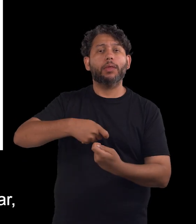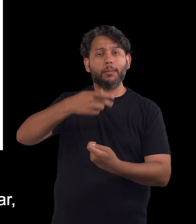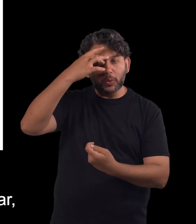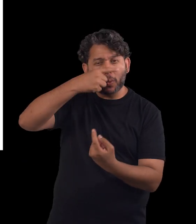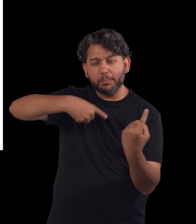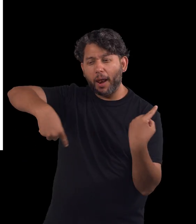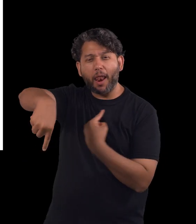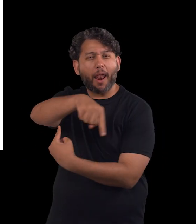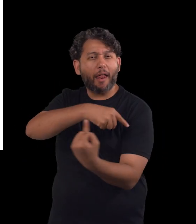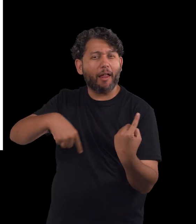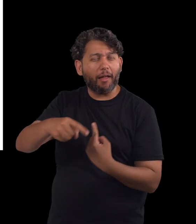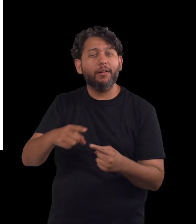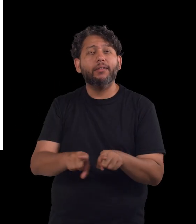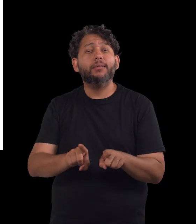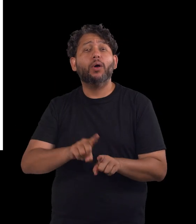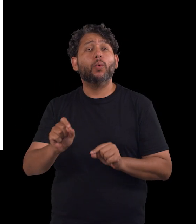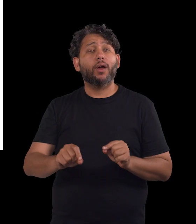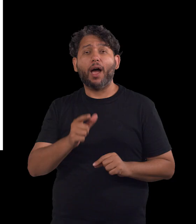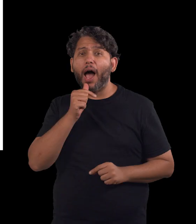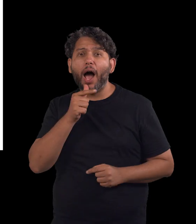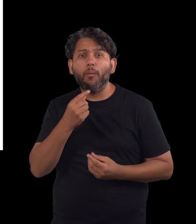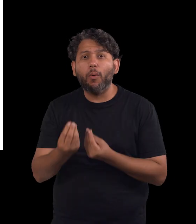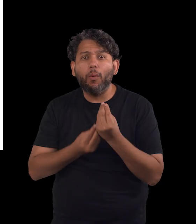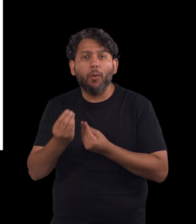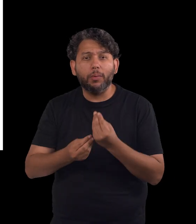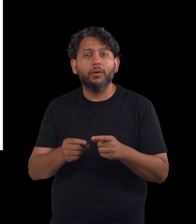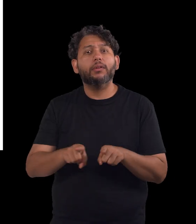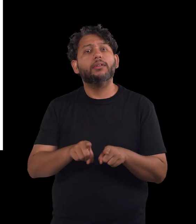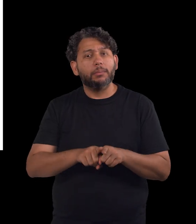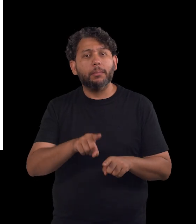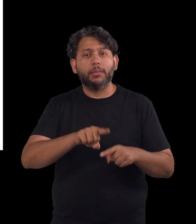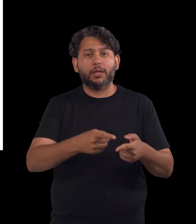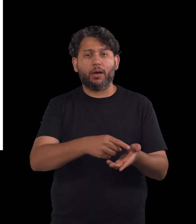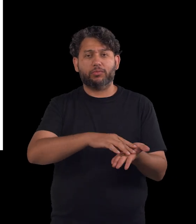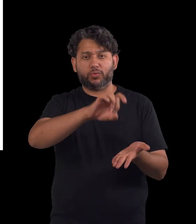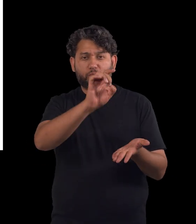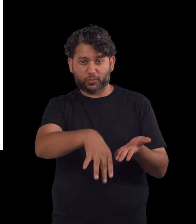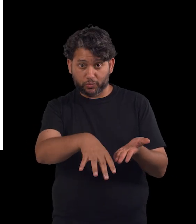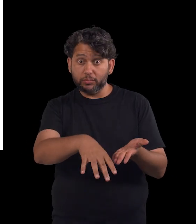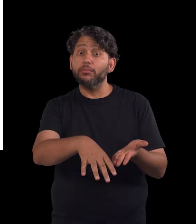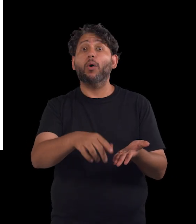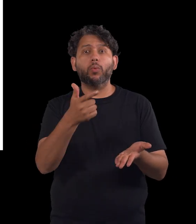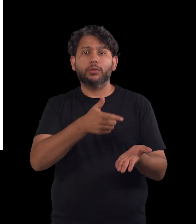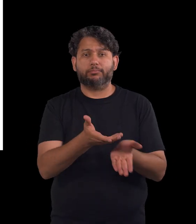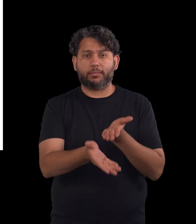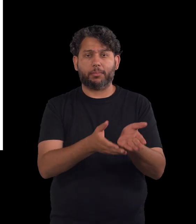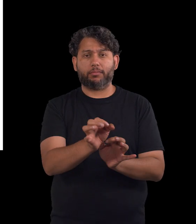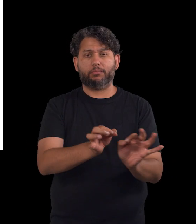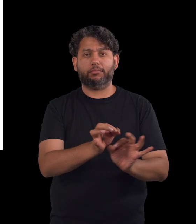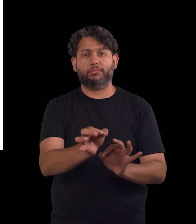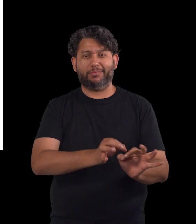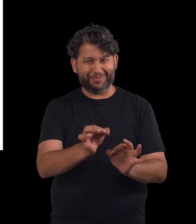economia circular, a relevância dos recursos hídricos e o papel do tratamento de resíduos sólidos na redução